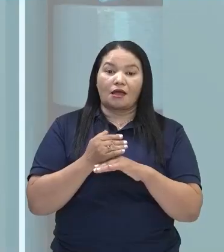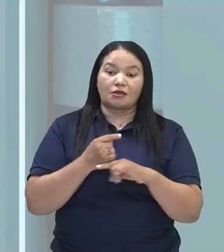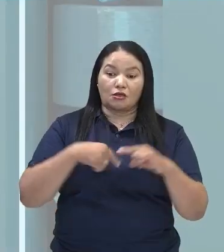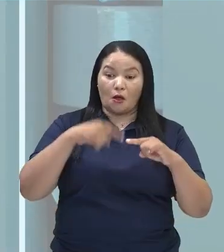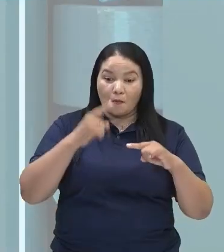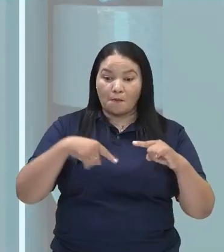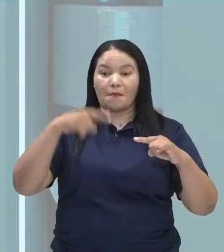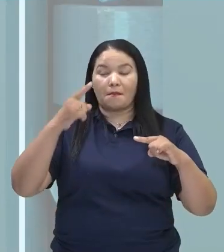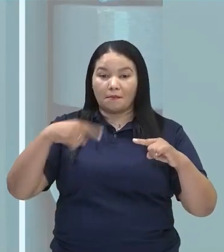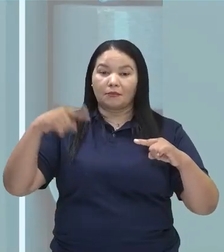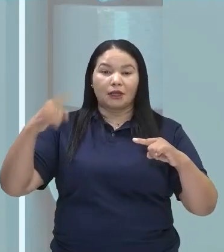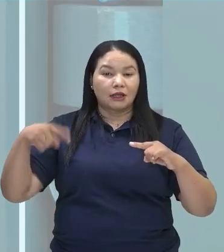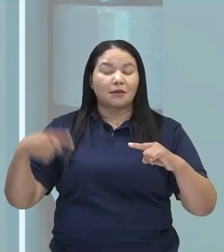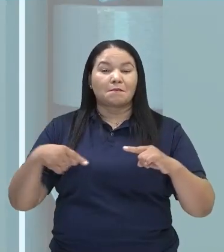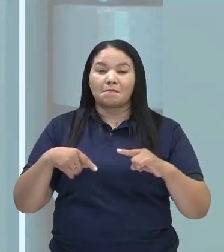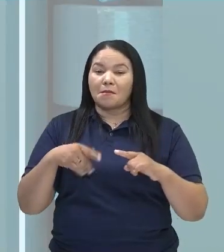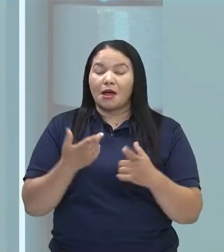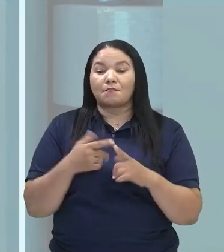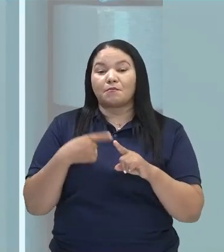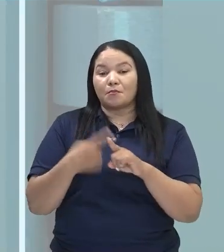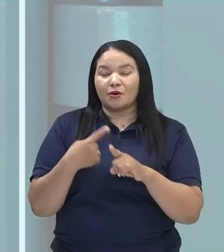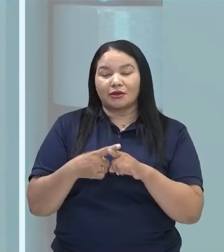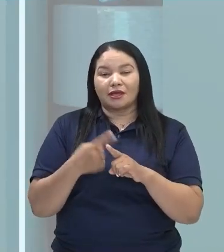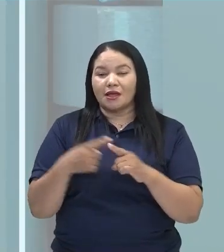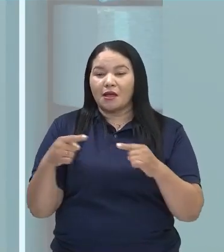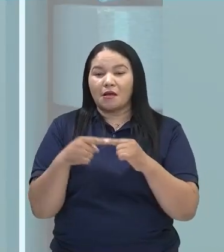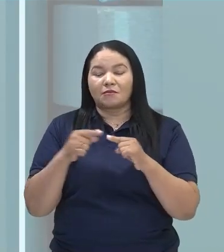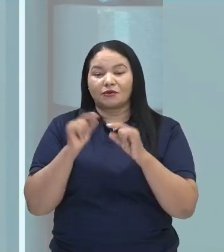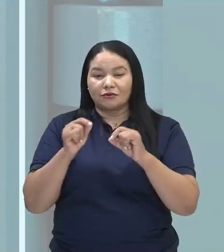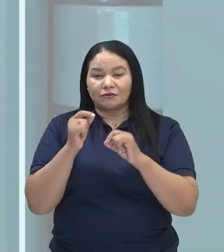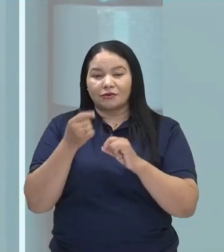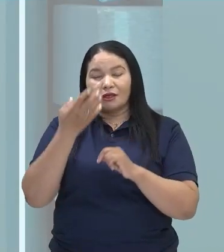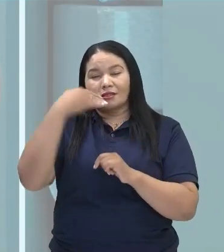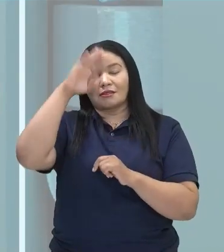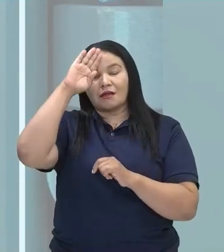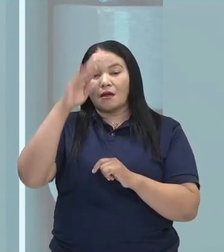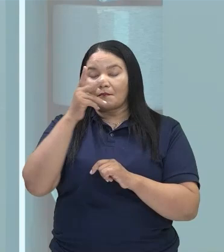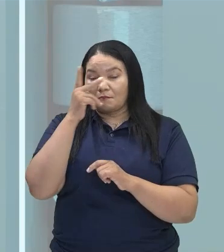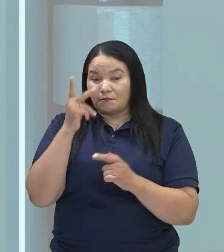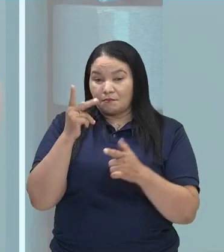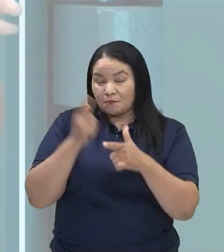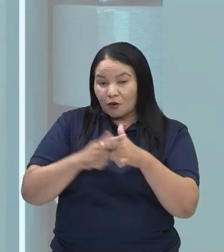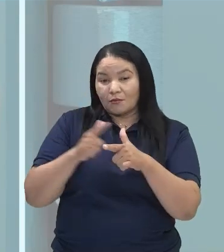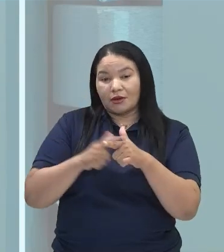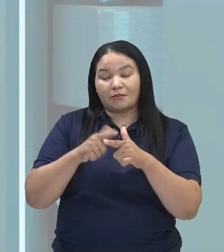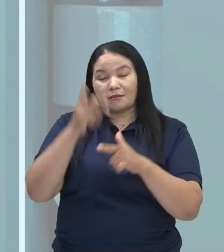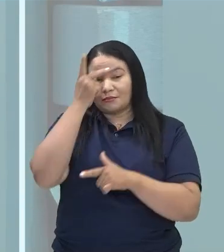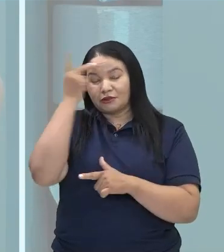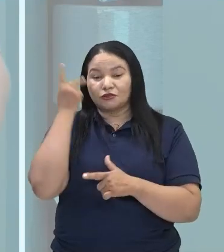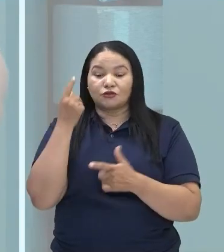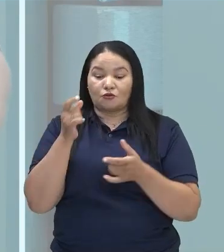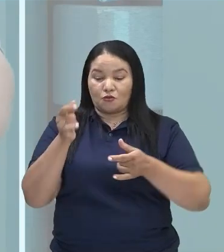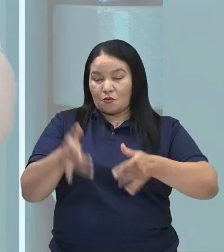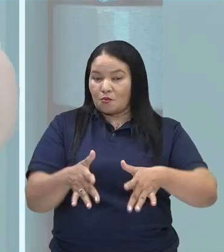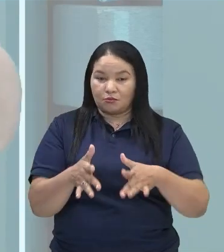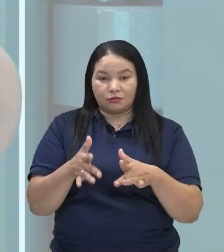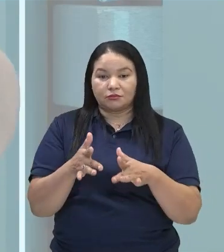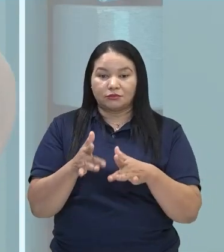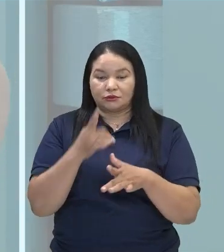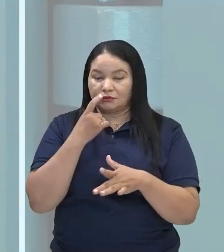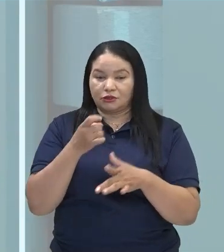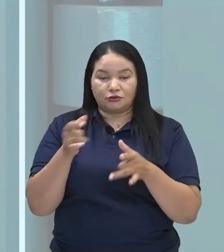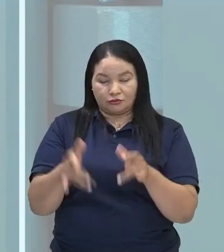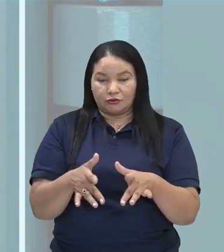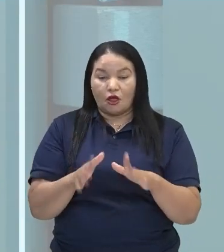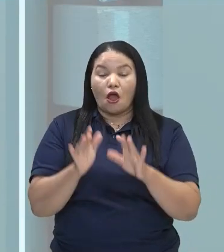como se quisesse enfatizar o drama que toda essa situação da reciclagem é, né? Ao final, torna-se de